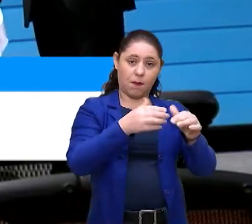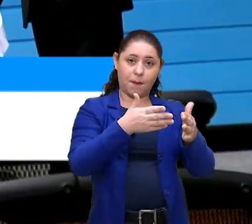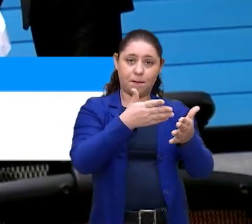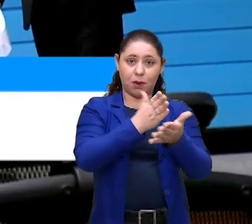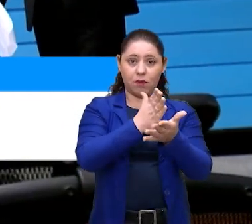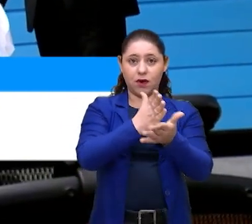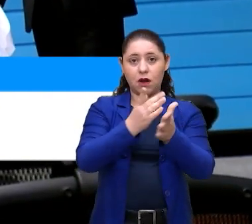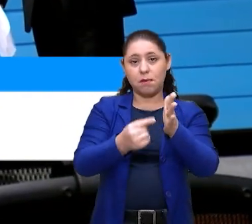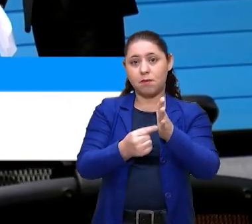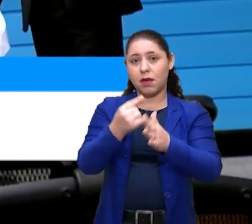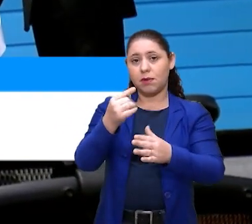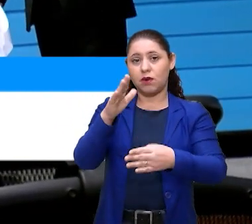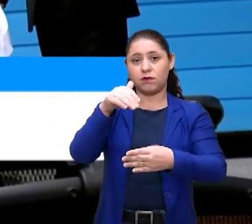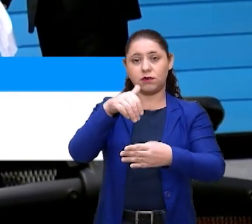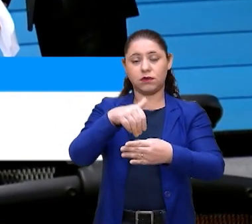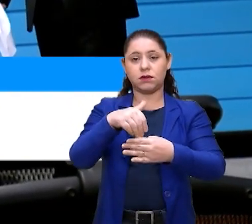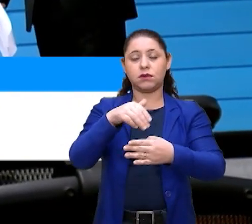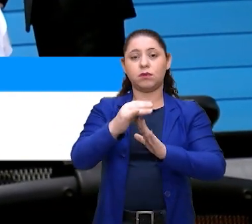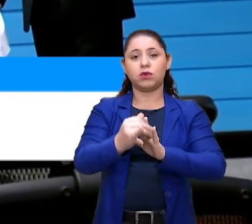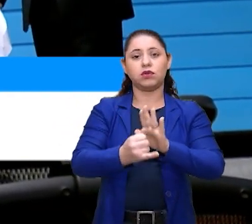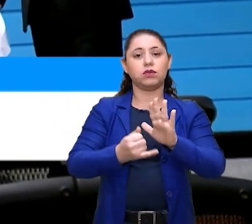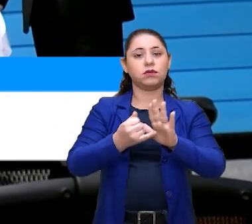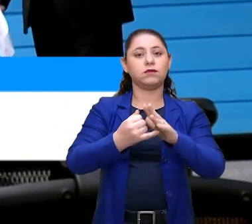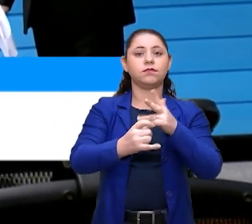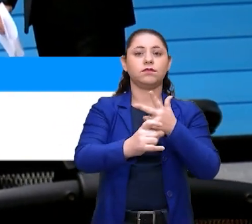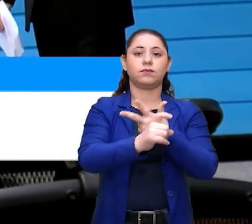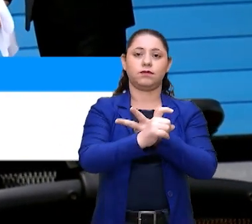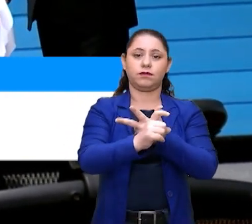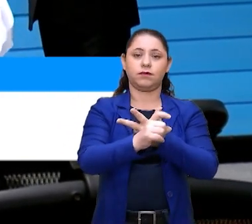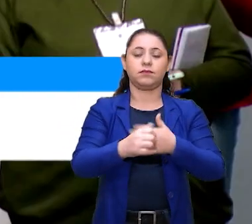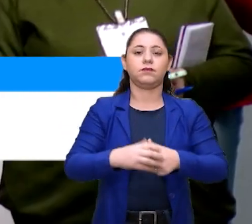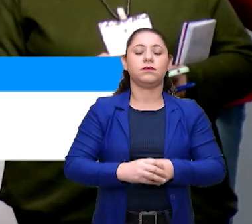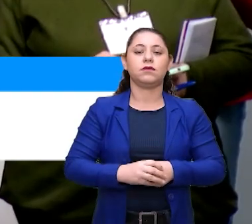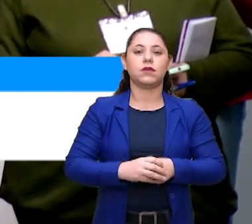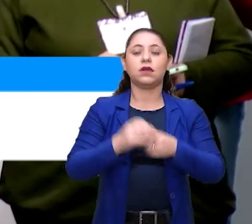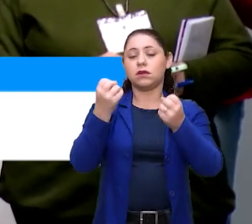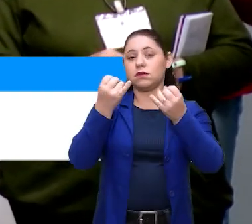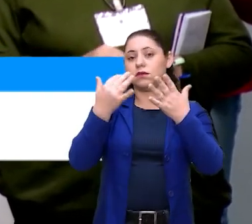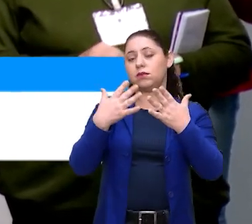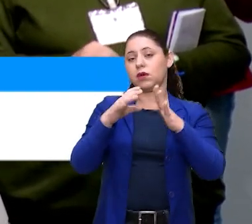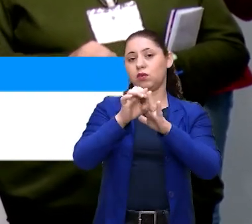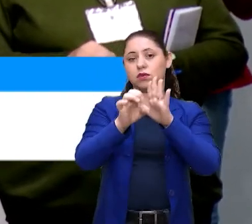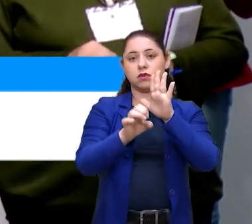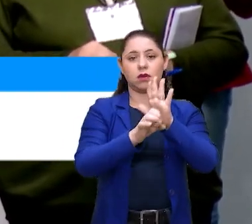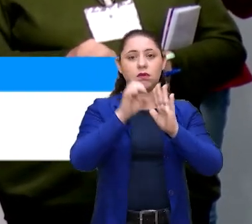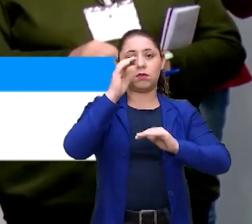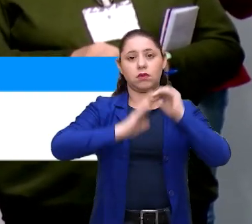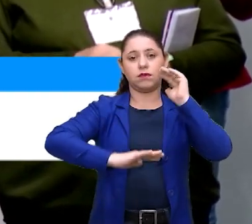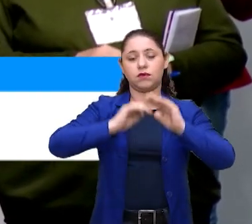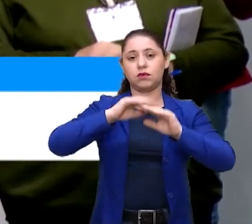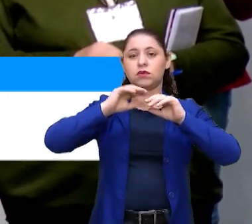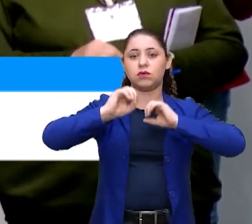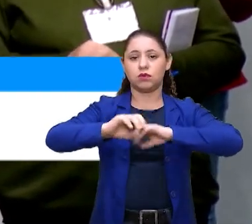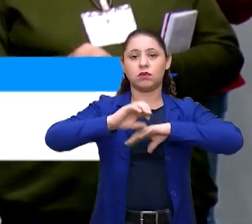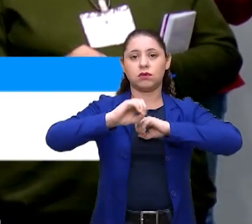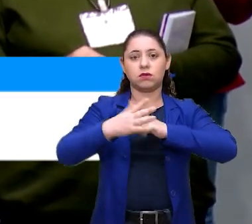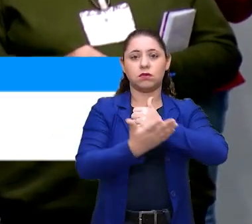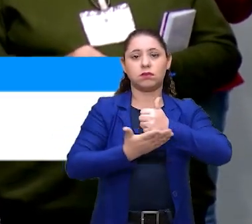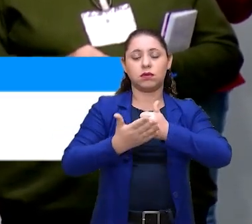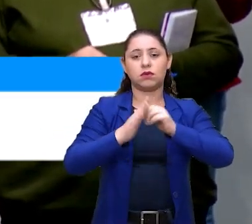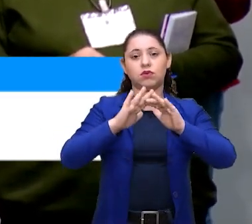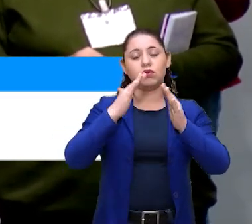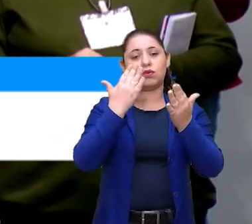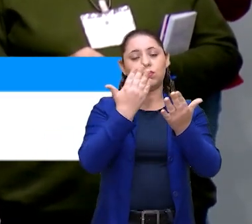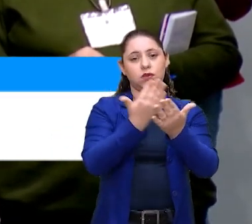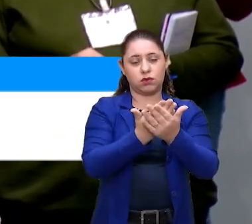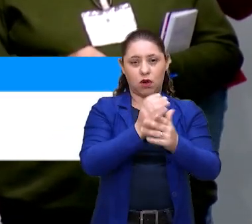analisaram e aprovaram em primeira votação o projeto do Poder Executivo, que dispõe sobre o Estatuto dos Profissionais da Educação Básica